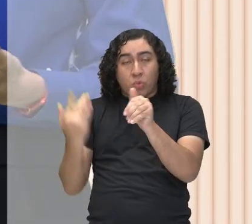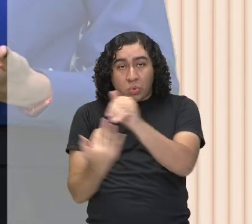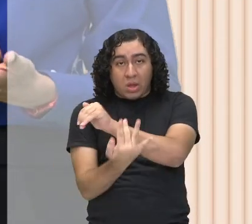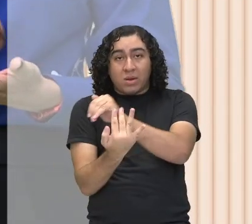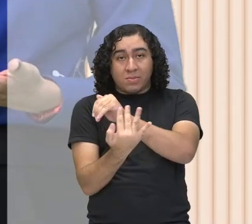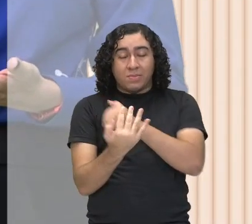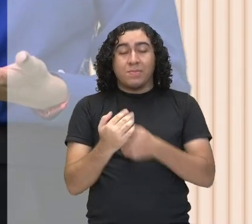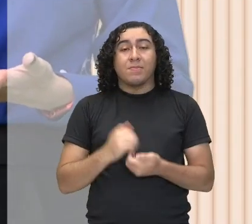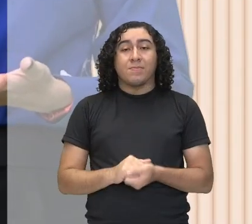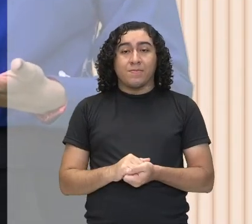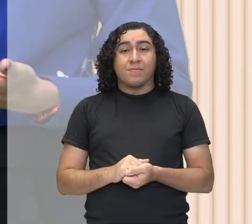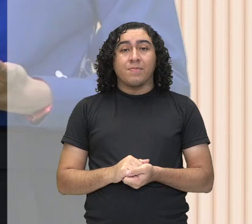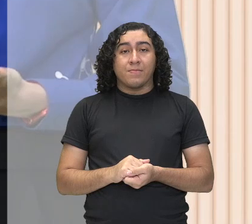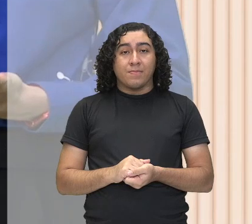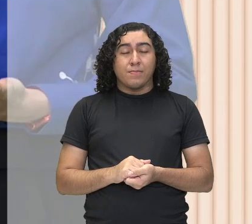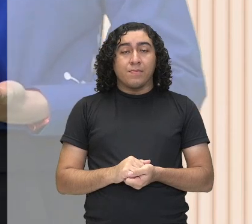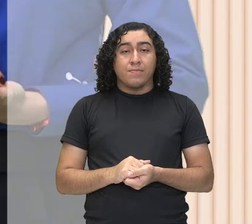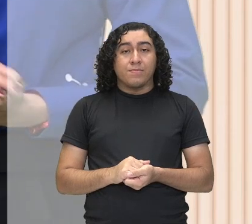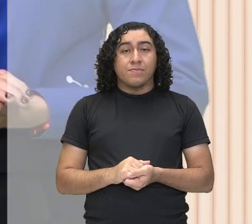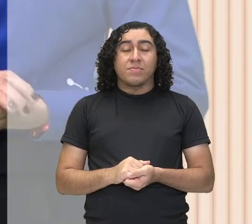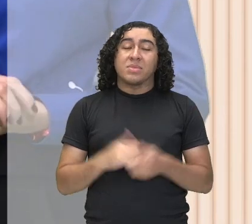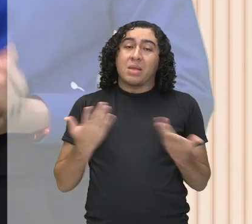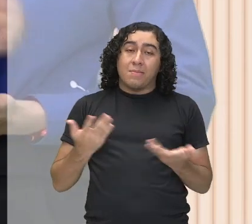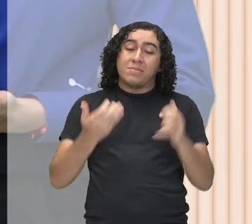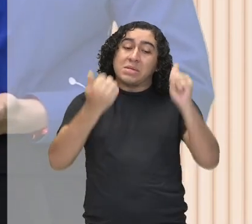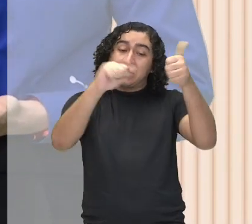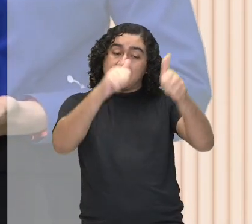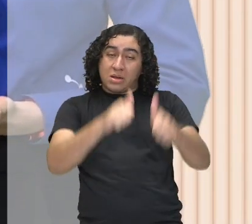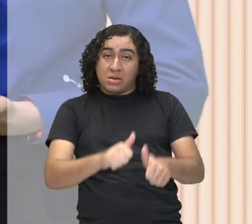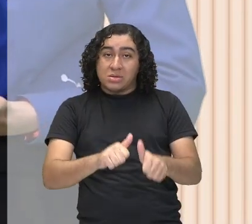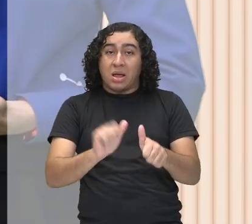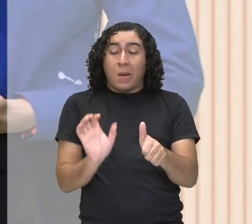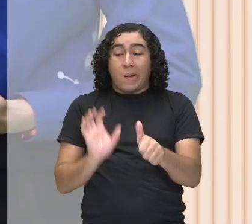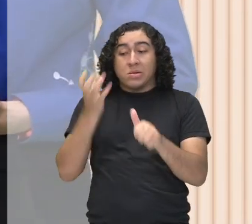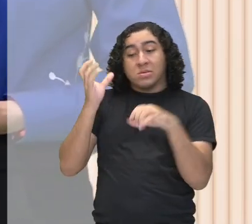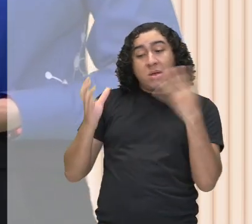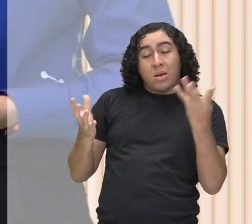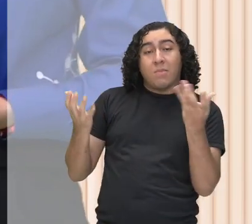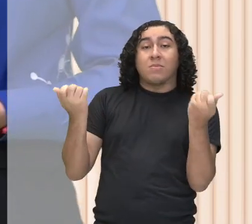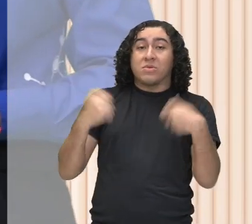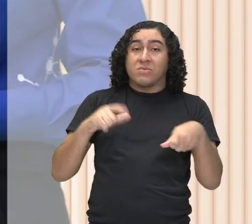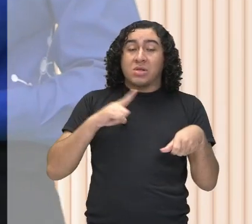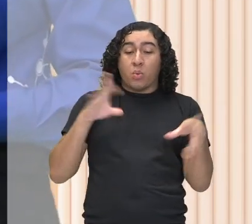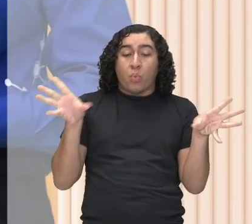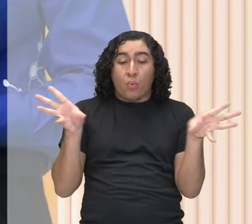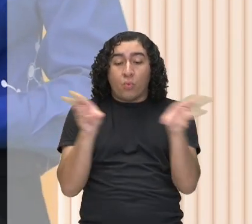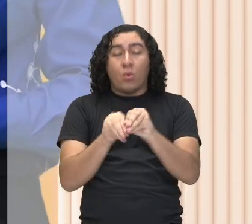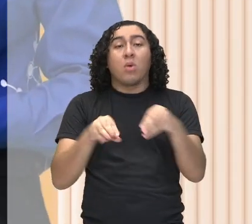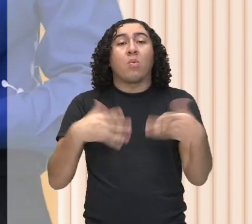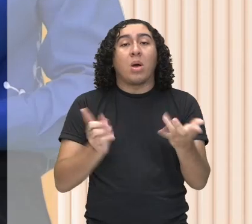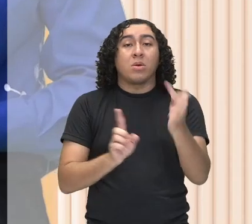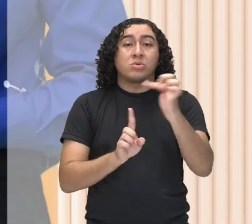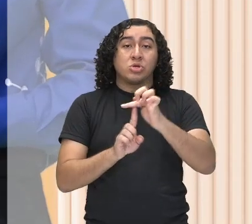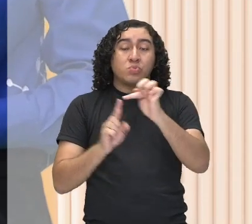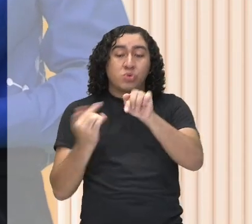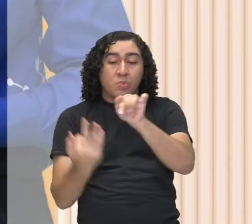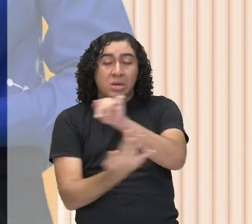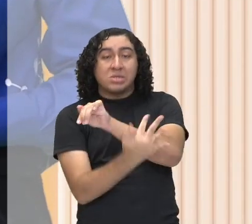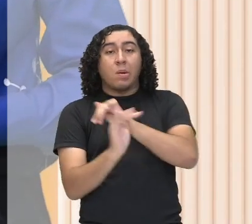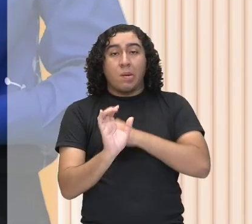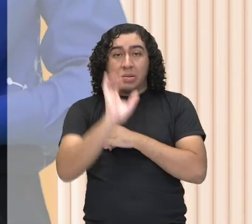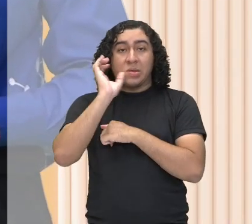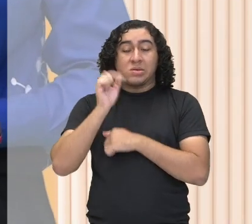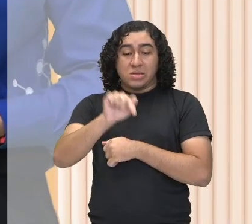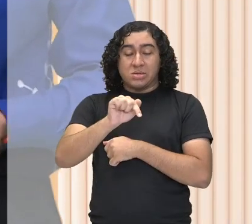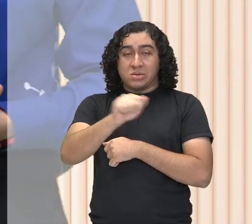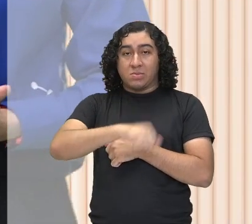voluntária. Então, cada caso ele precisa ser analisado para a gente chegar ao tipo de migração que está ocorrendo naquele